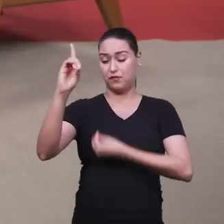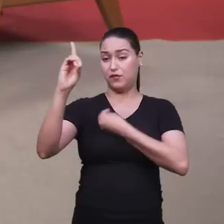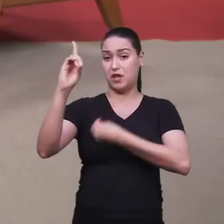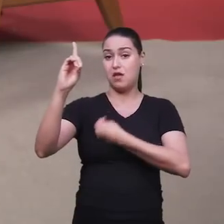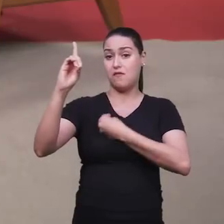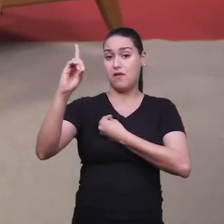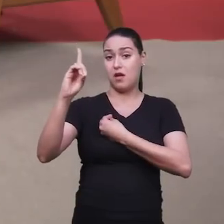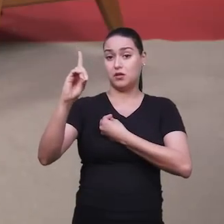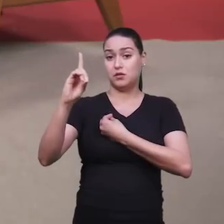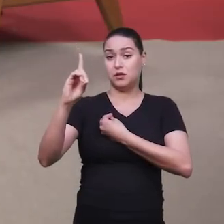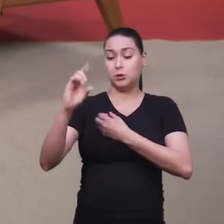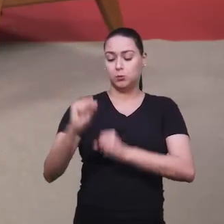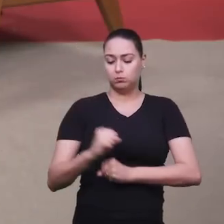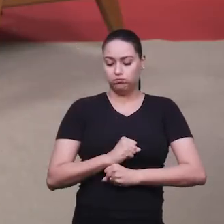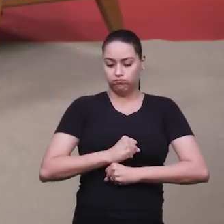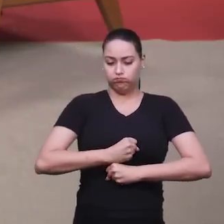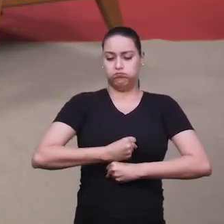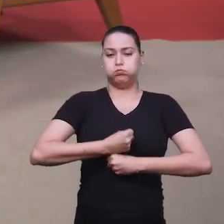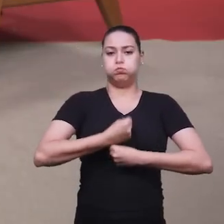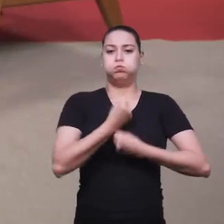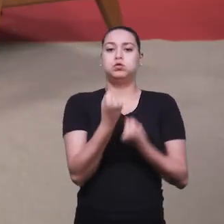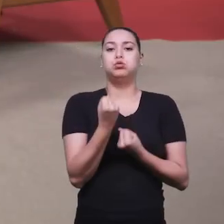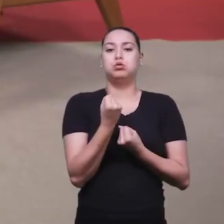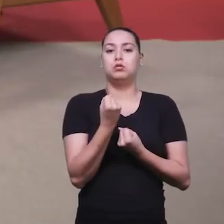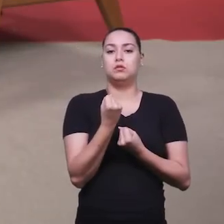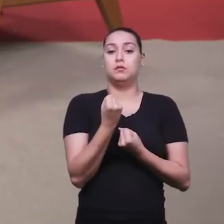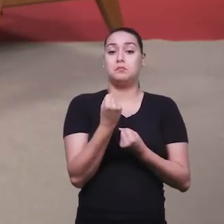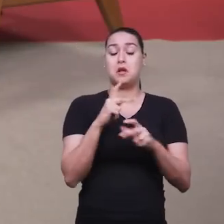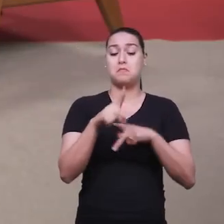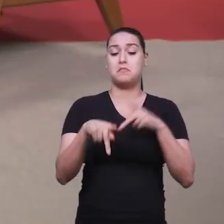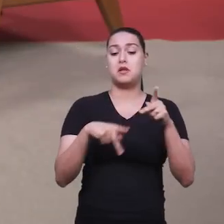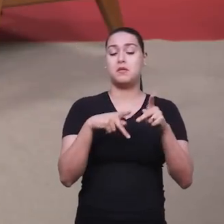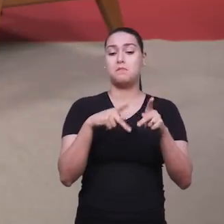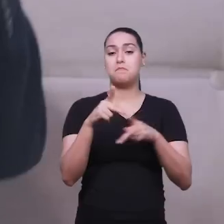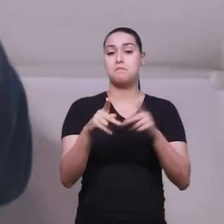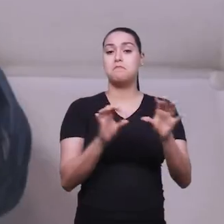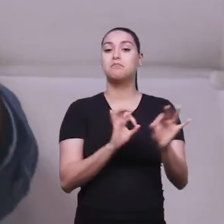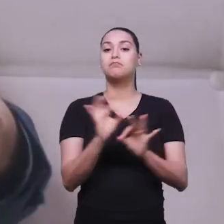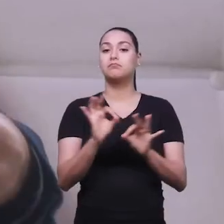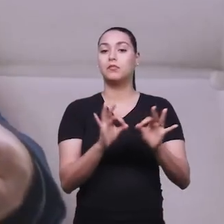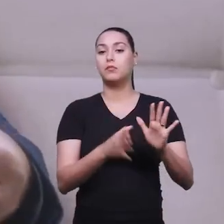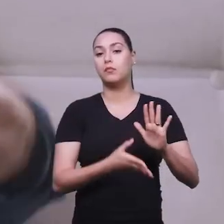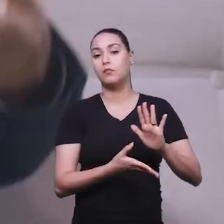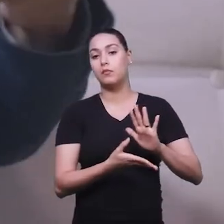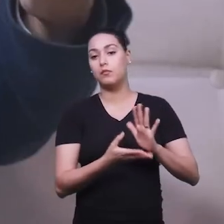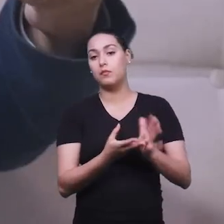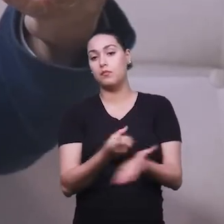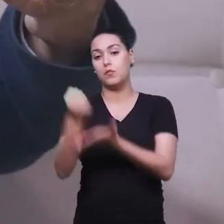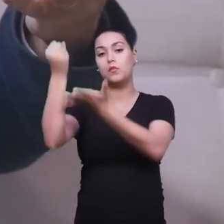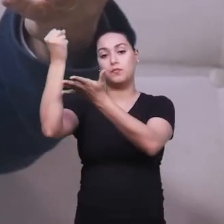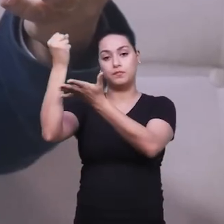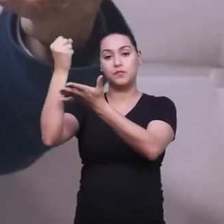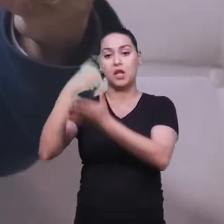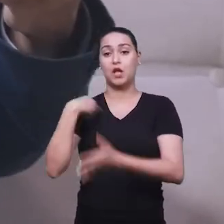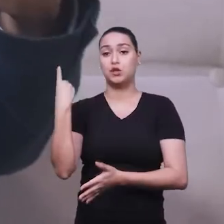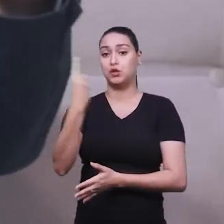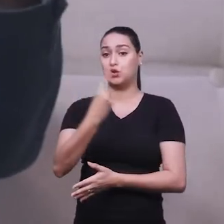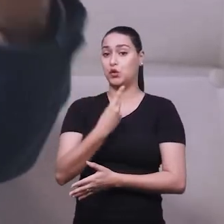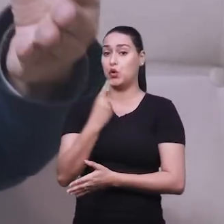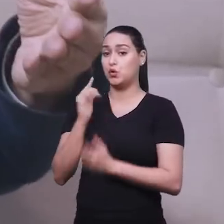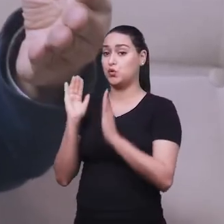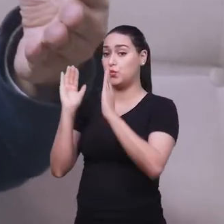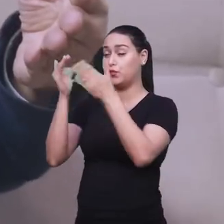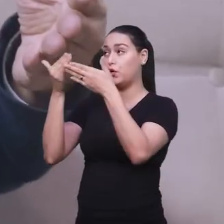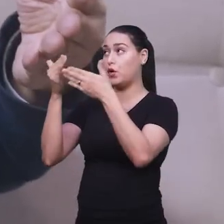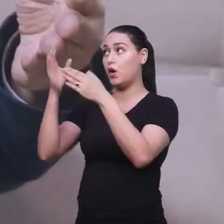sua palavra é alimento forte para alimentar o corpo, que é a igreja, para a saída, né? E o